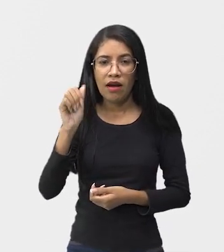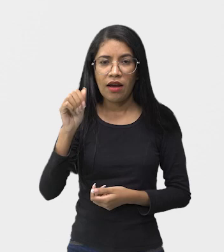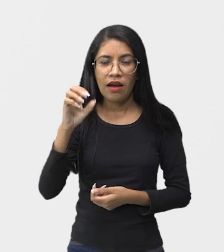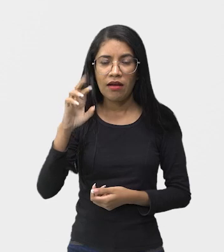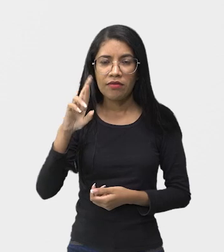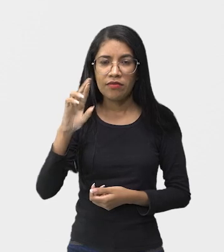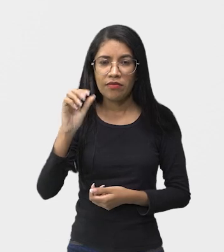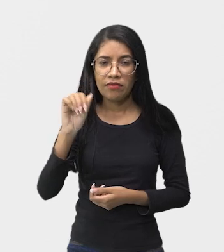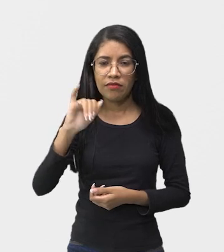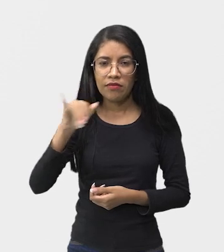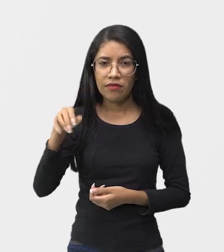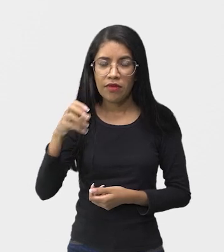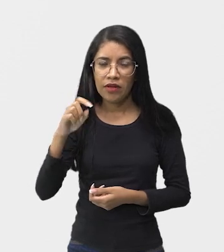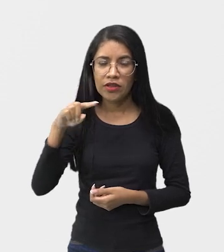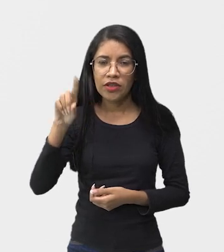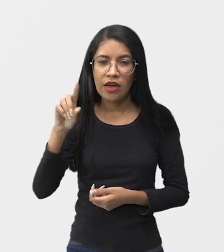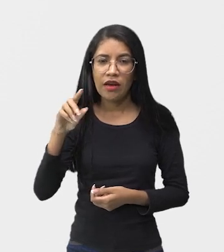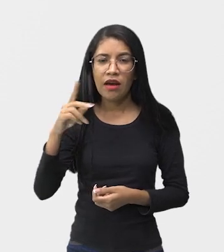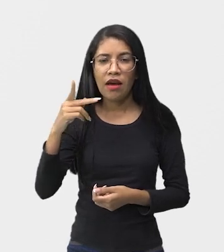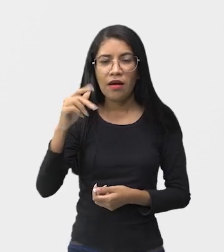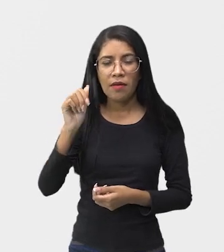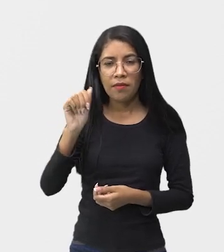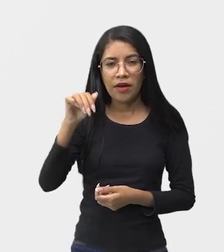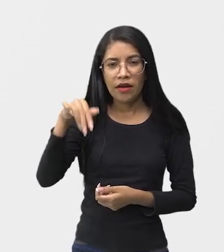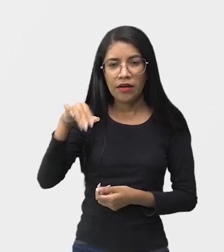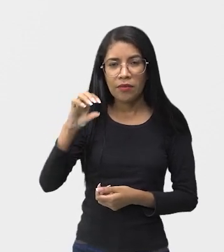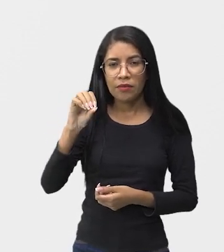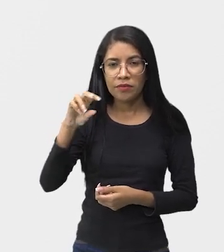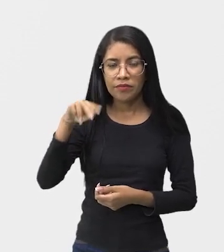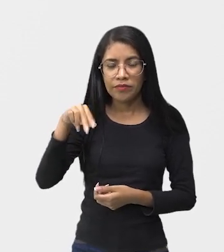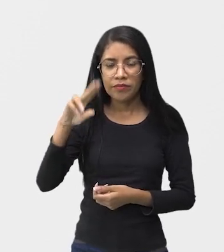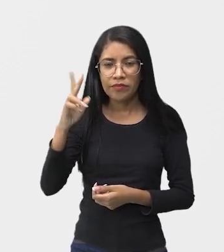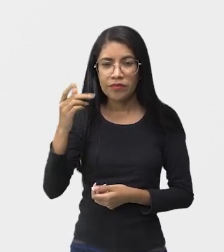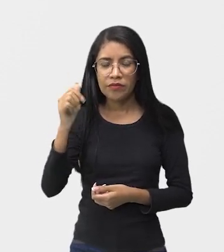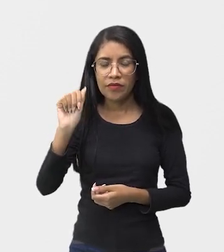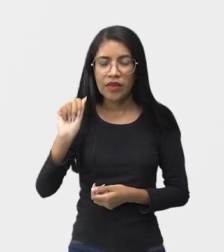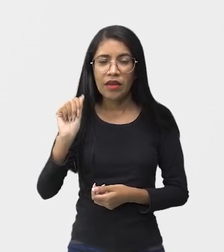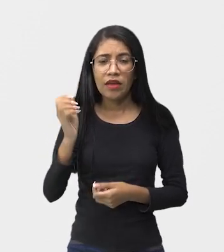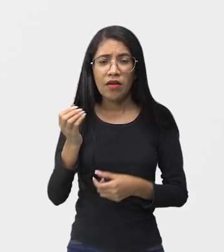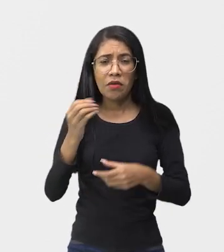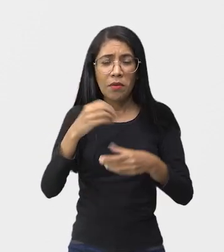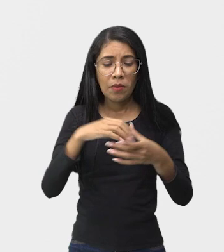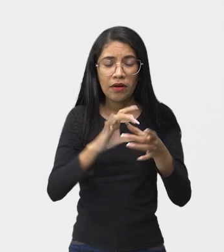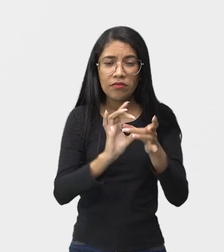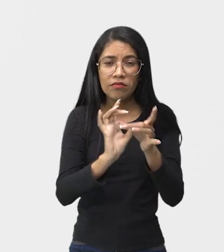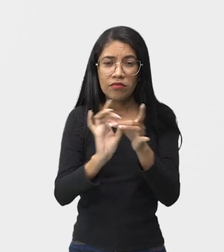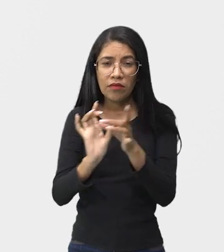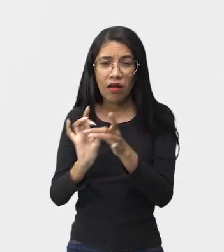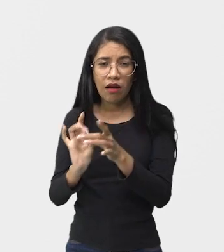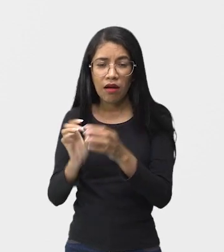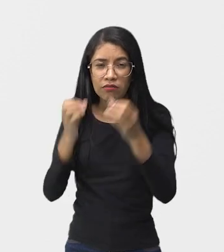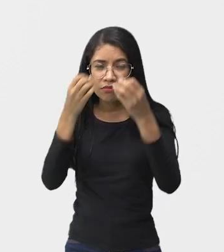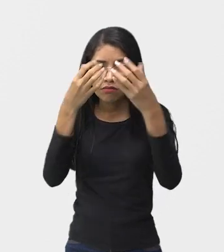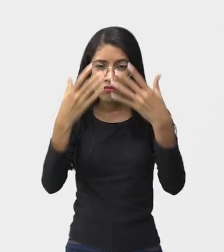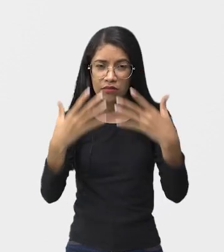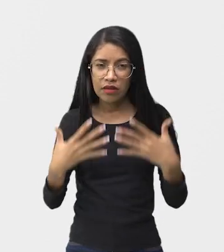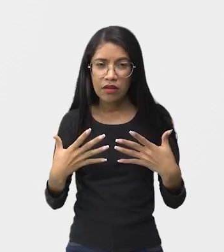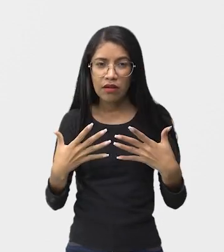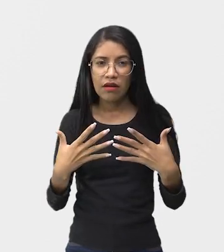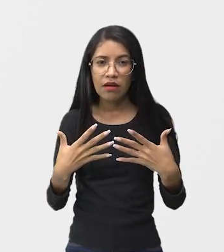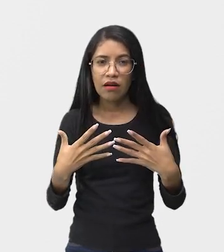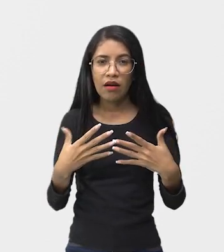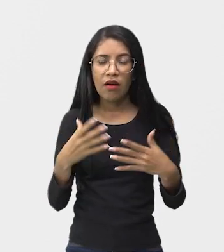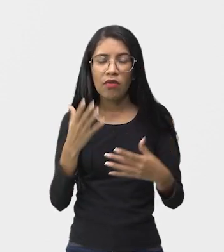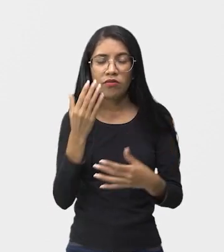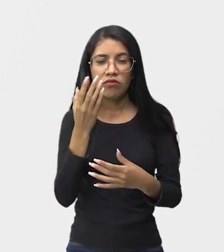ou a pamonha, não é verdade? E dentro desse contexto todinho que nós falamos